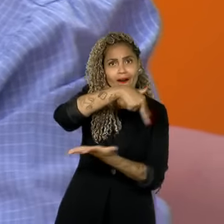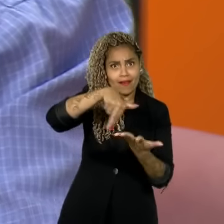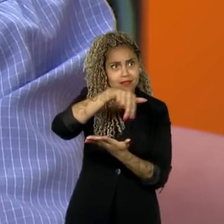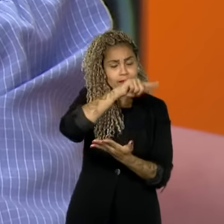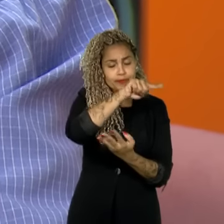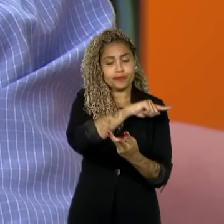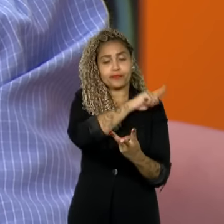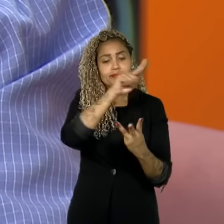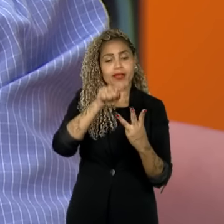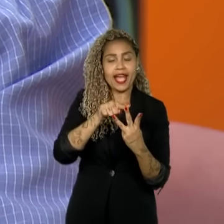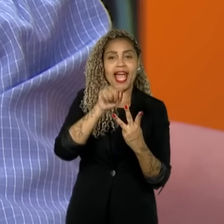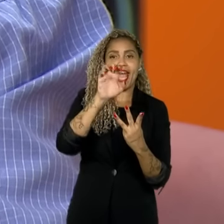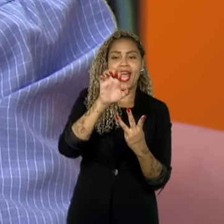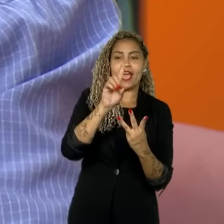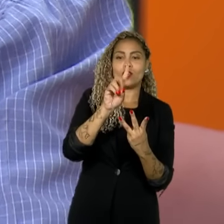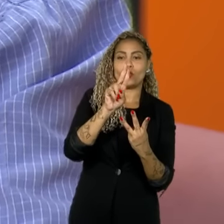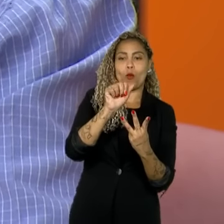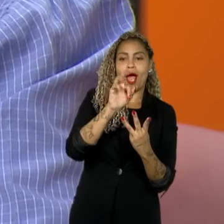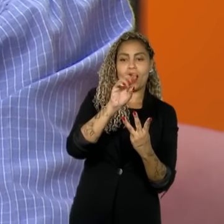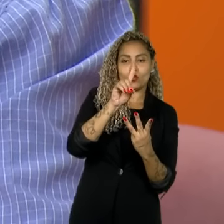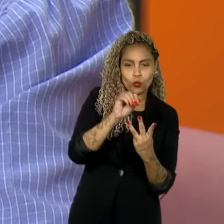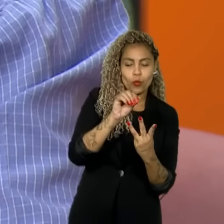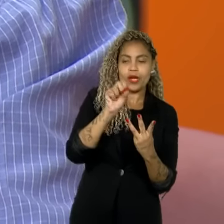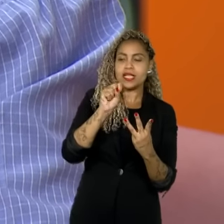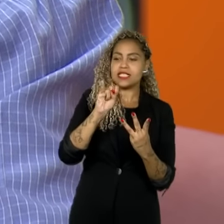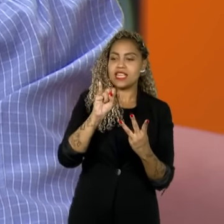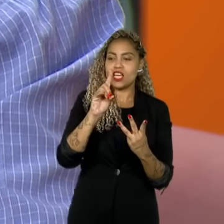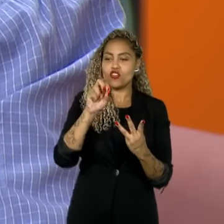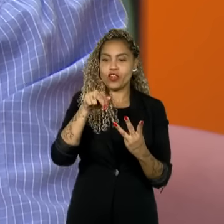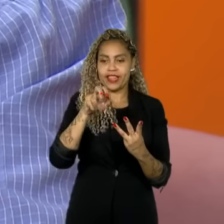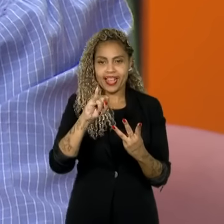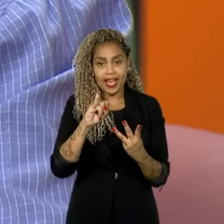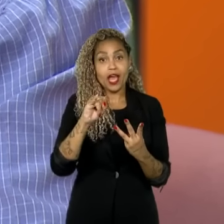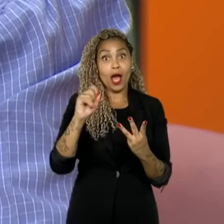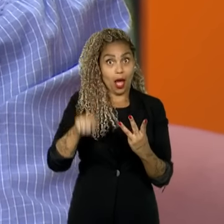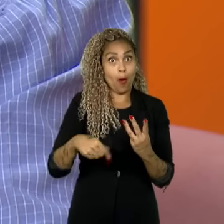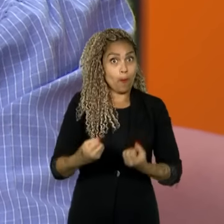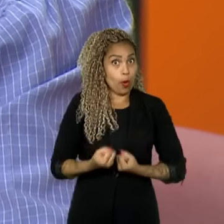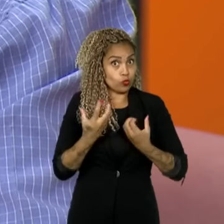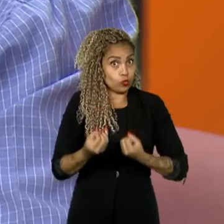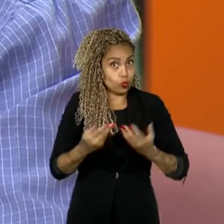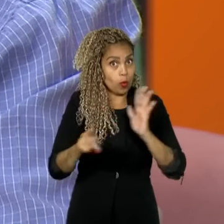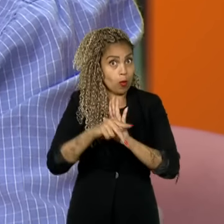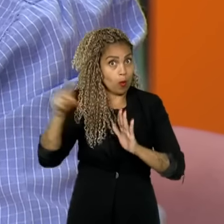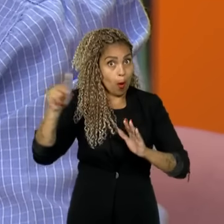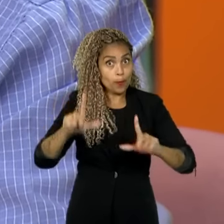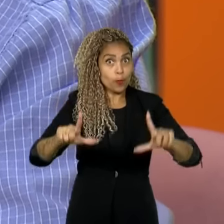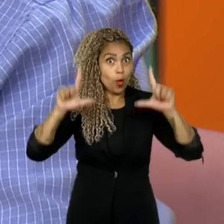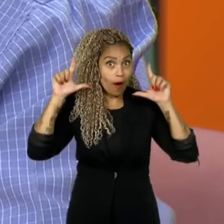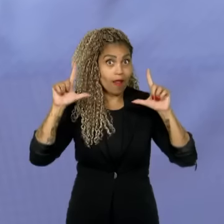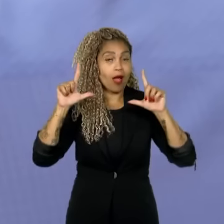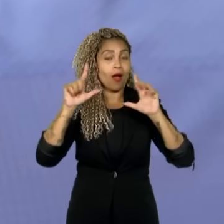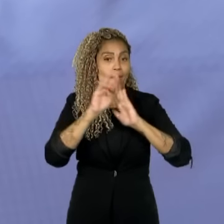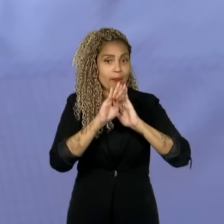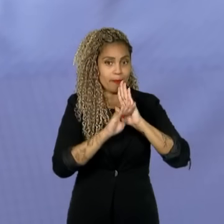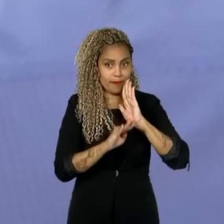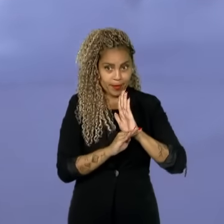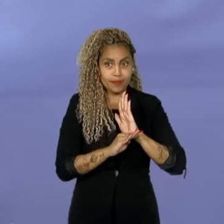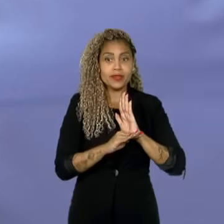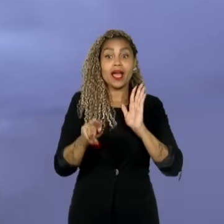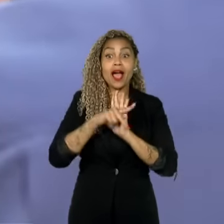é o Eduardo Sidney, que era o diretor do programa do Flávio Cavalcante. Sim, verdade. Conheceu o Eduardo Sidney, não? Não, mas o programa do